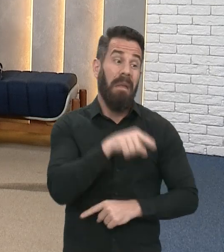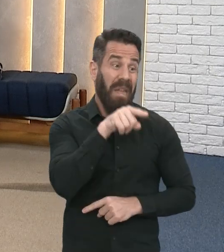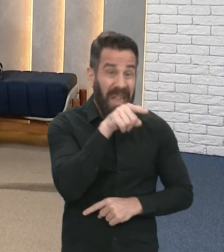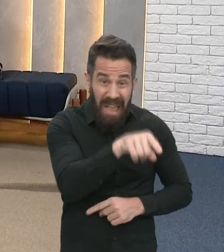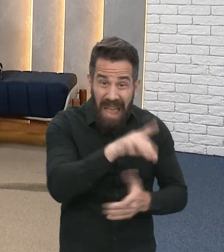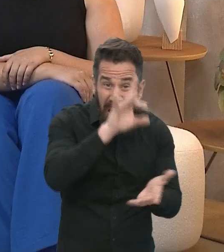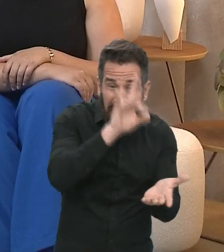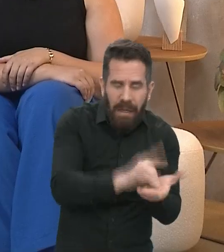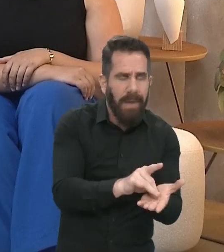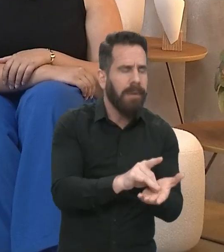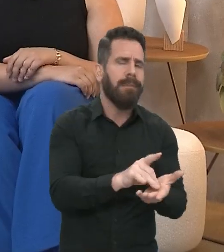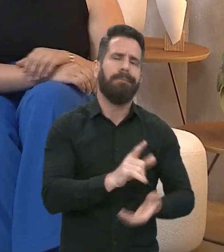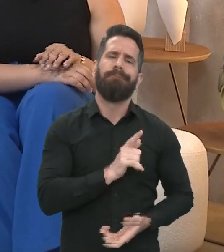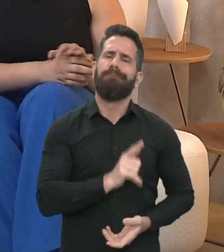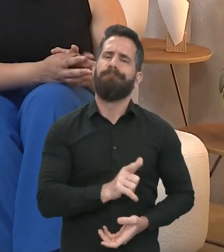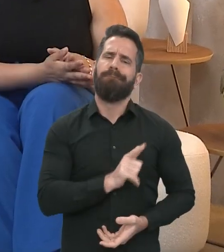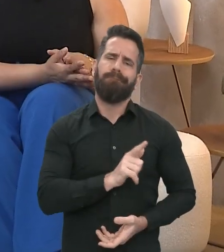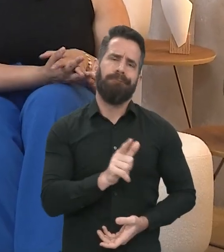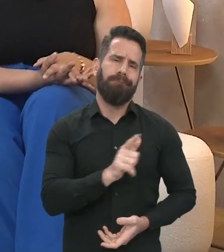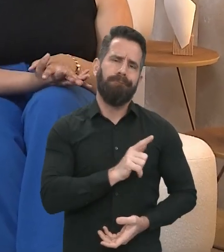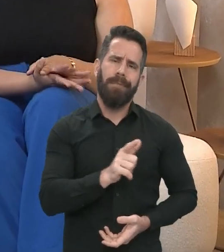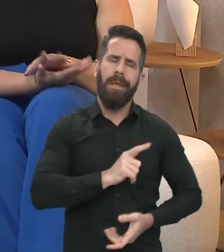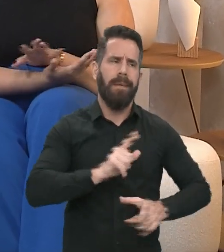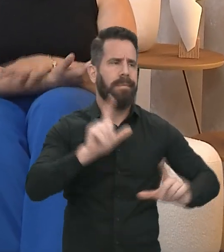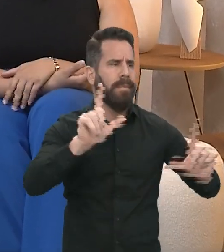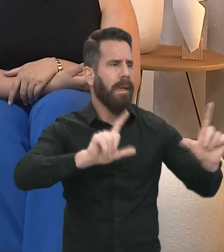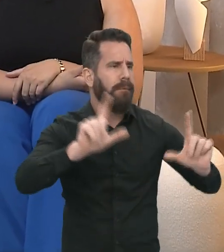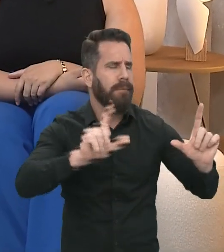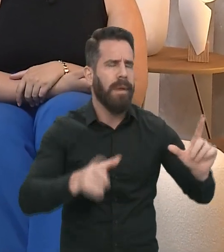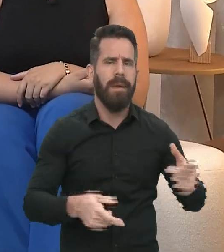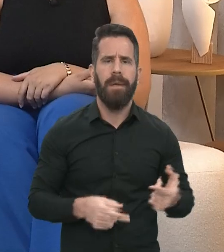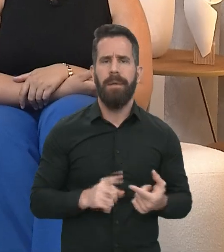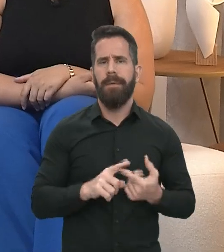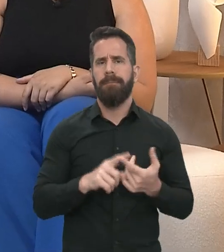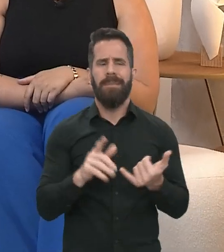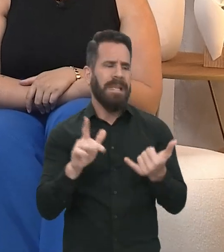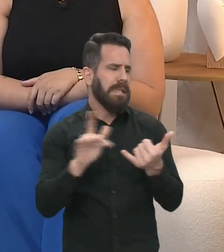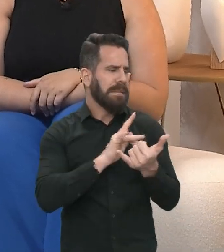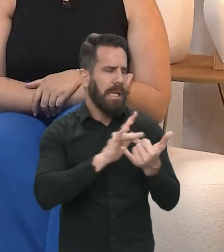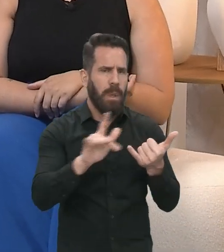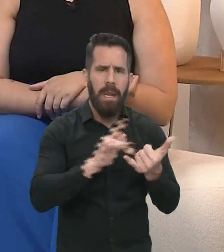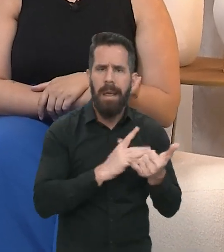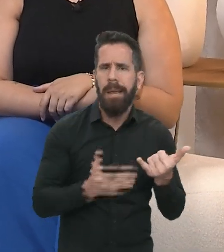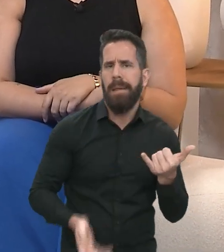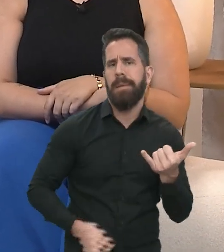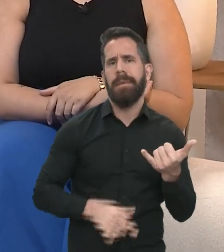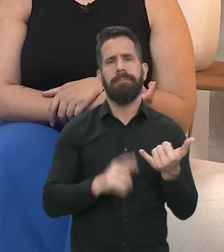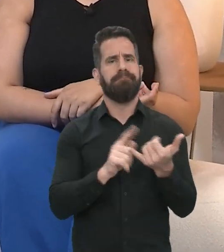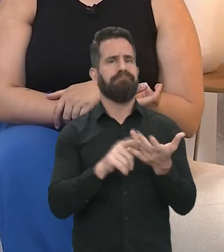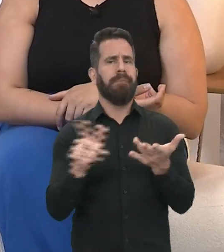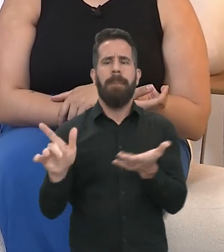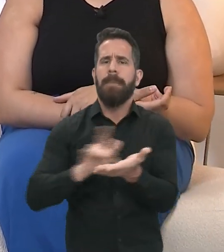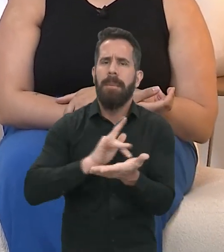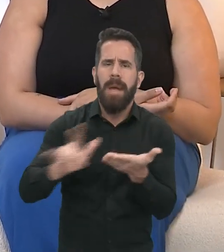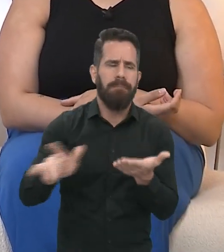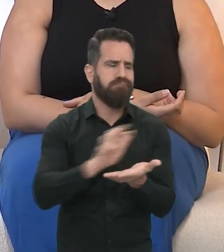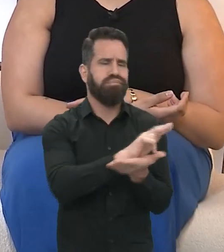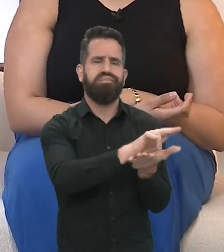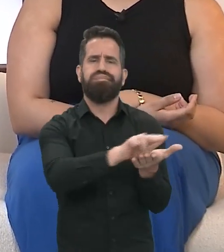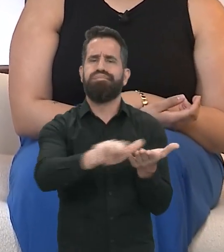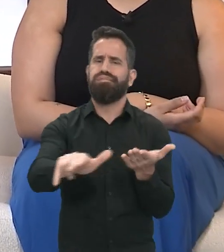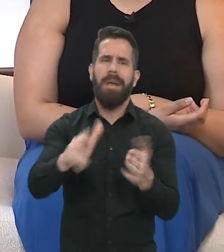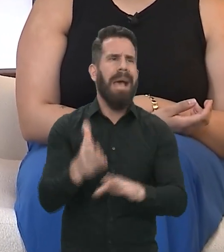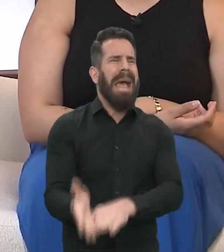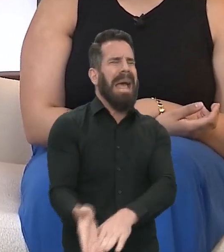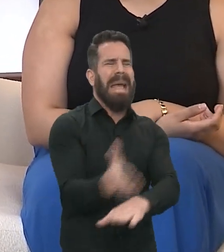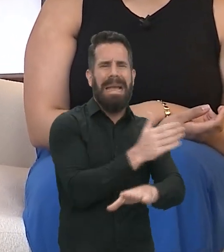têm acesso ao smartphone, mesmo em momentos muito precoces do desenvolvimento. E aí o que acaba ocasionando